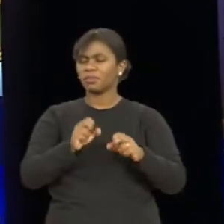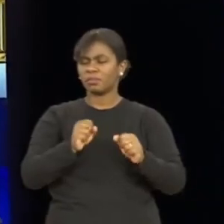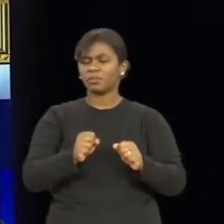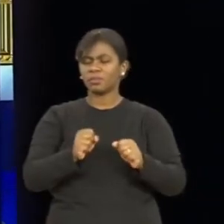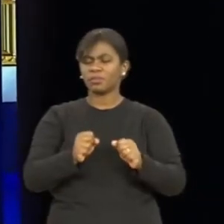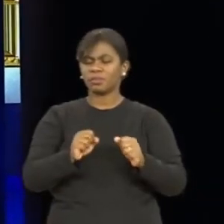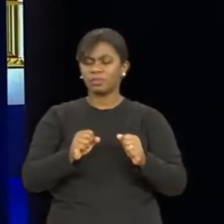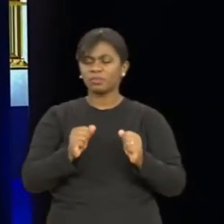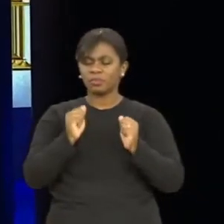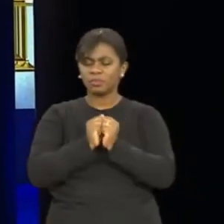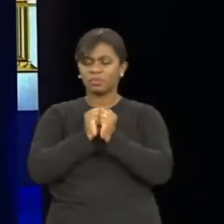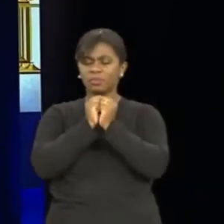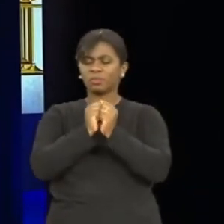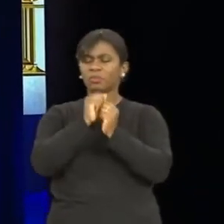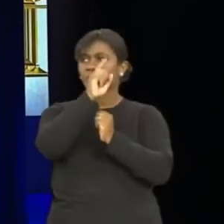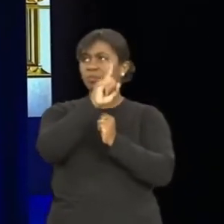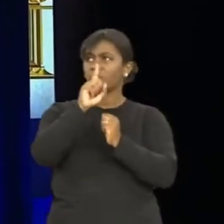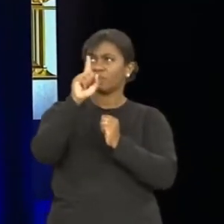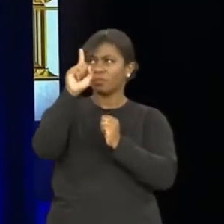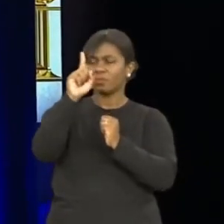abraçado com teu Deus,